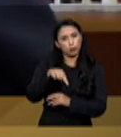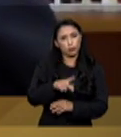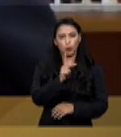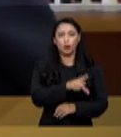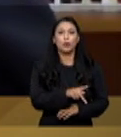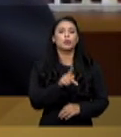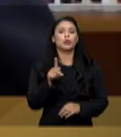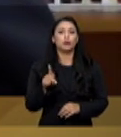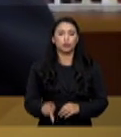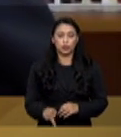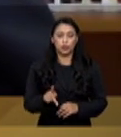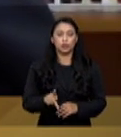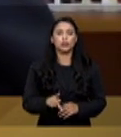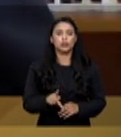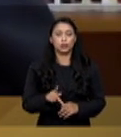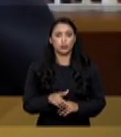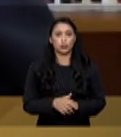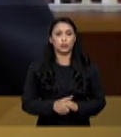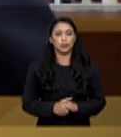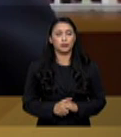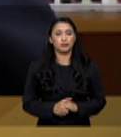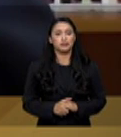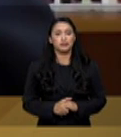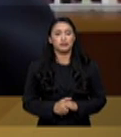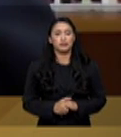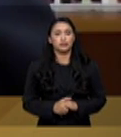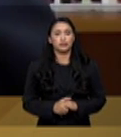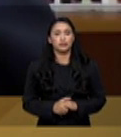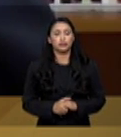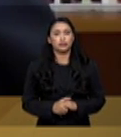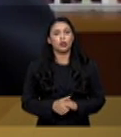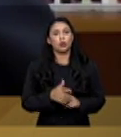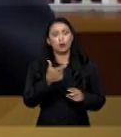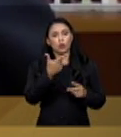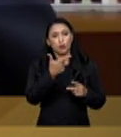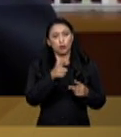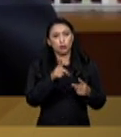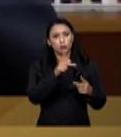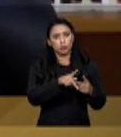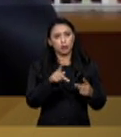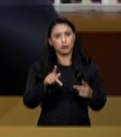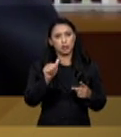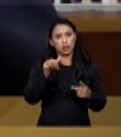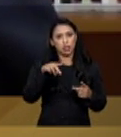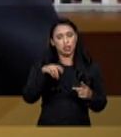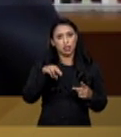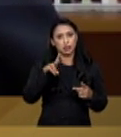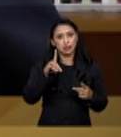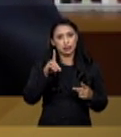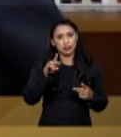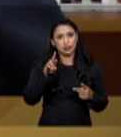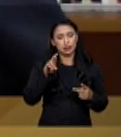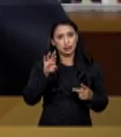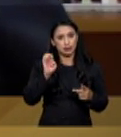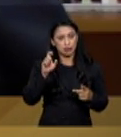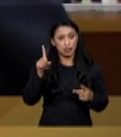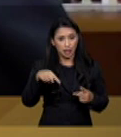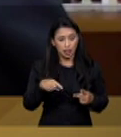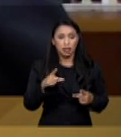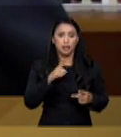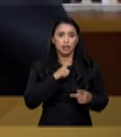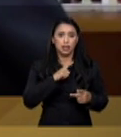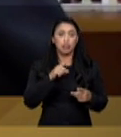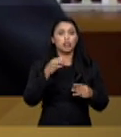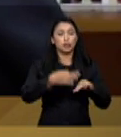de Oliveira Baracho, conterrâneo da ministra Carmen Lúcia, professor André Ramos Tavares, e entre os que têm assento nessa corte,